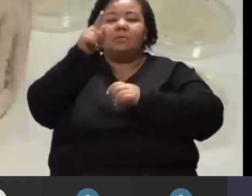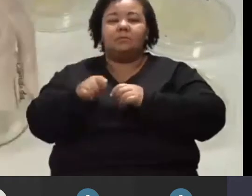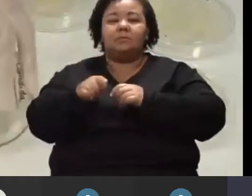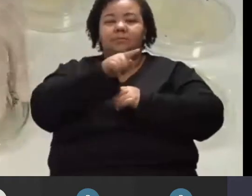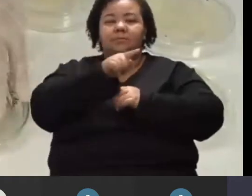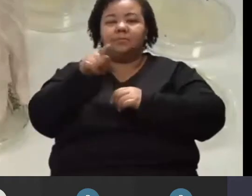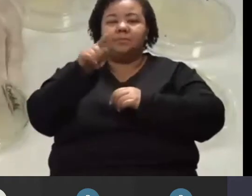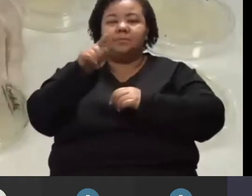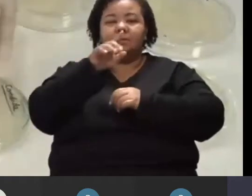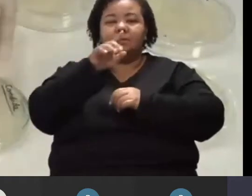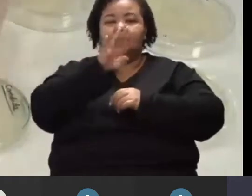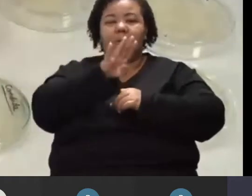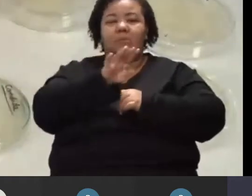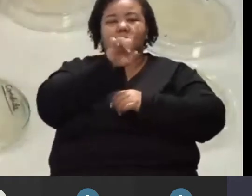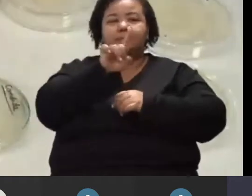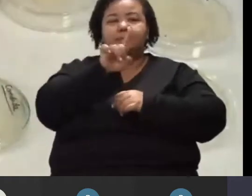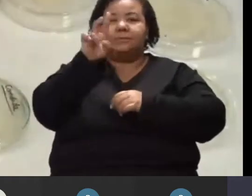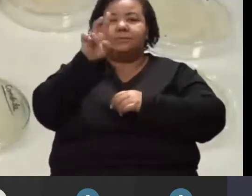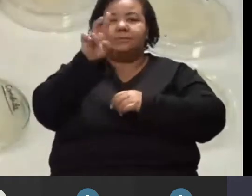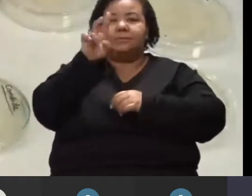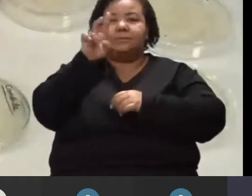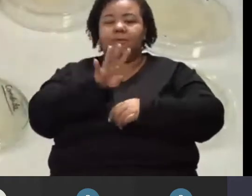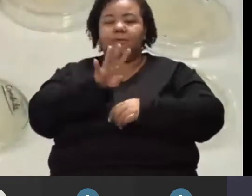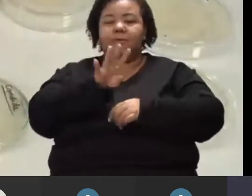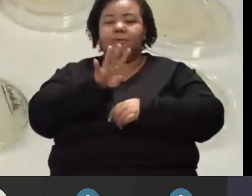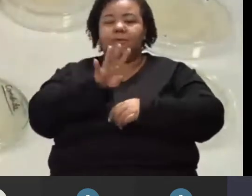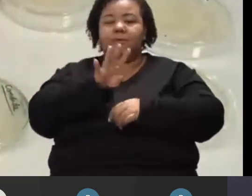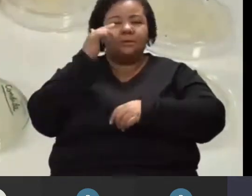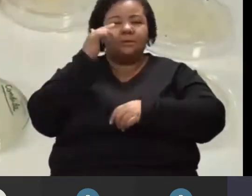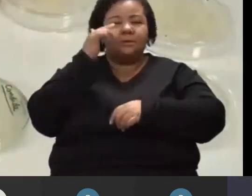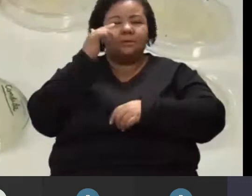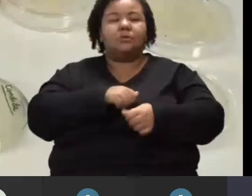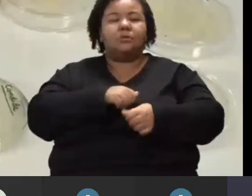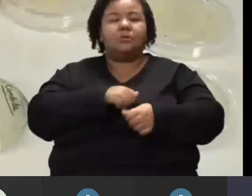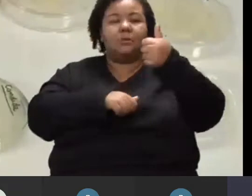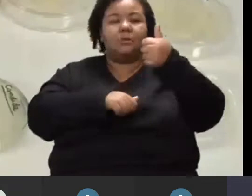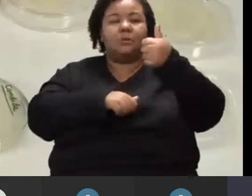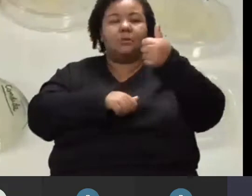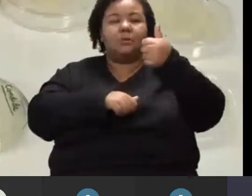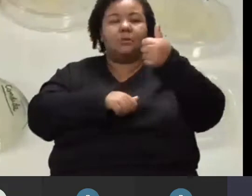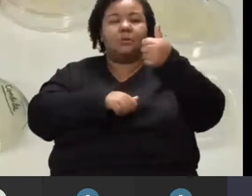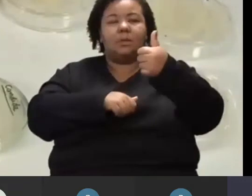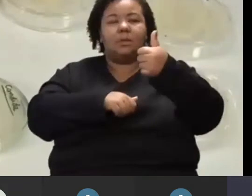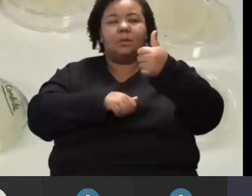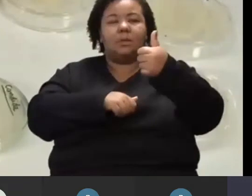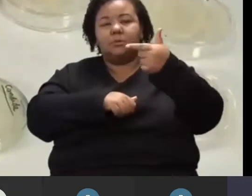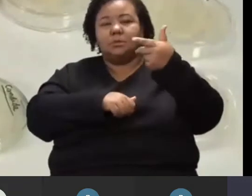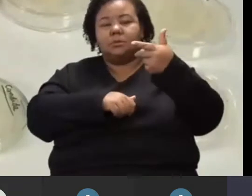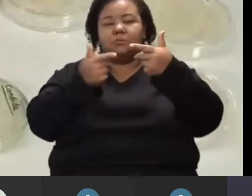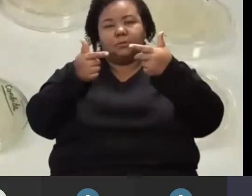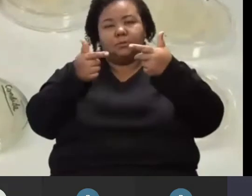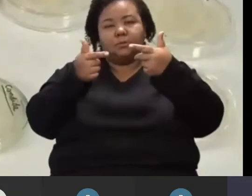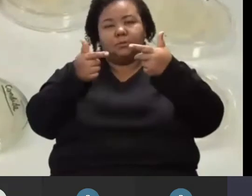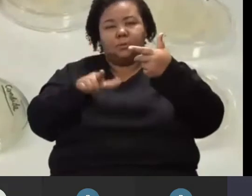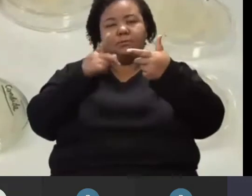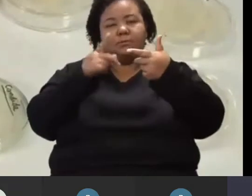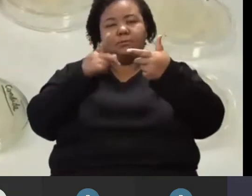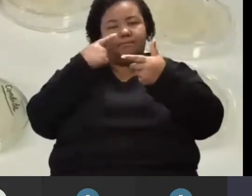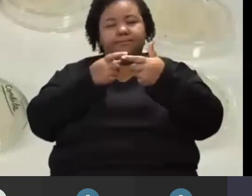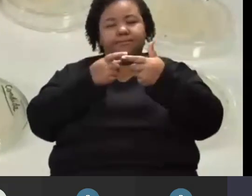em 4 quadrantes, para você conseguir se localizar qual é o seu primeiro quadrante, qual é o segundo, o terceiro e assim por diante.